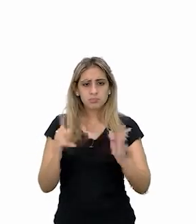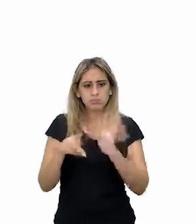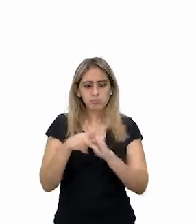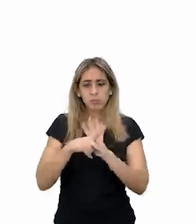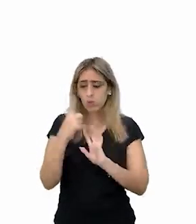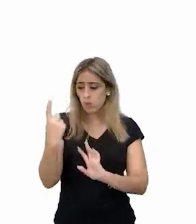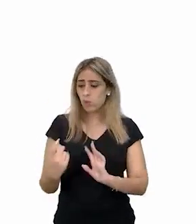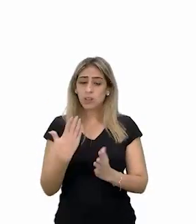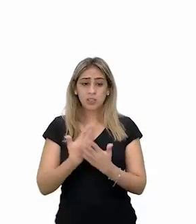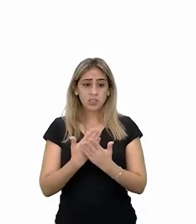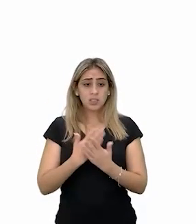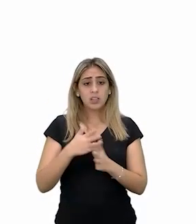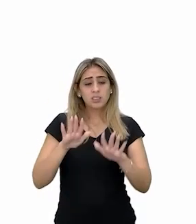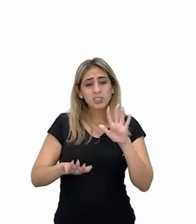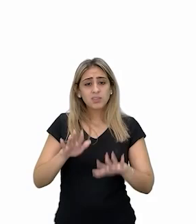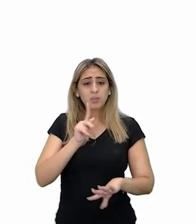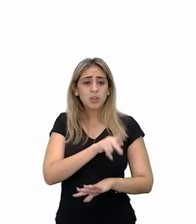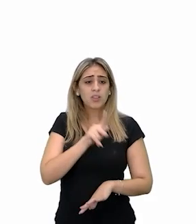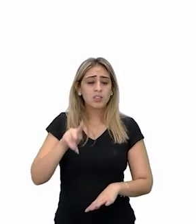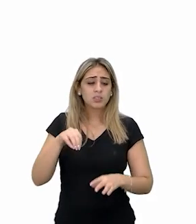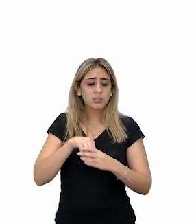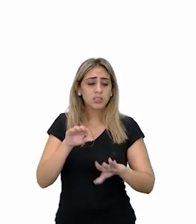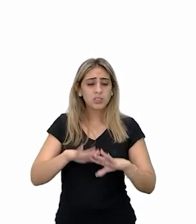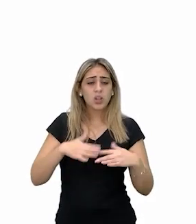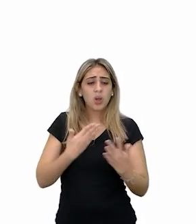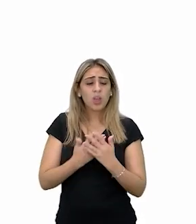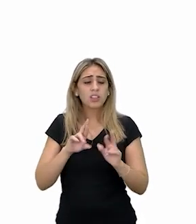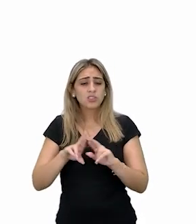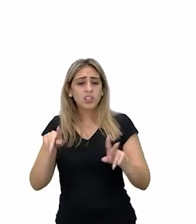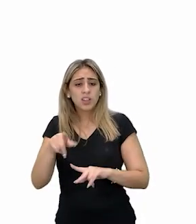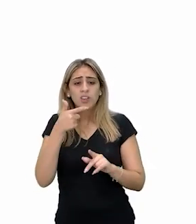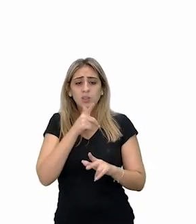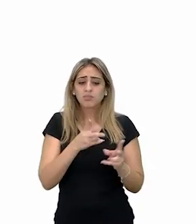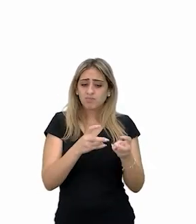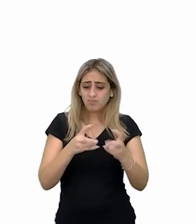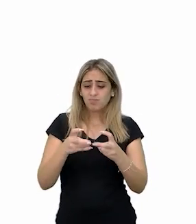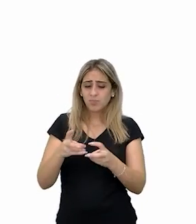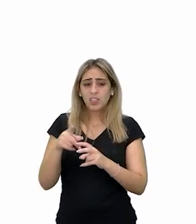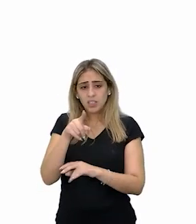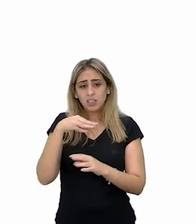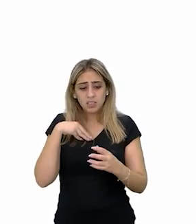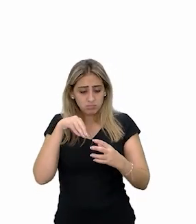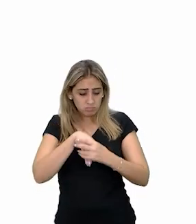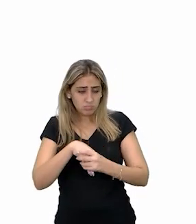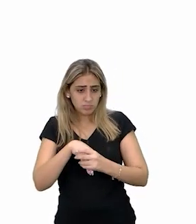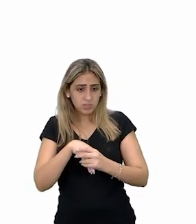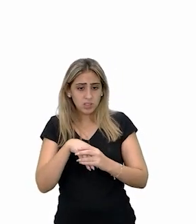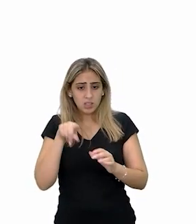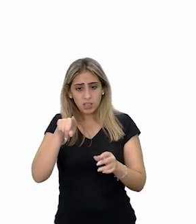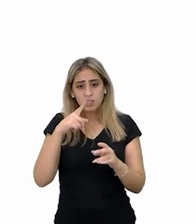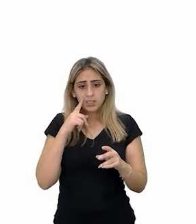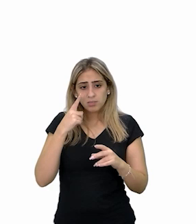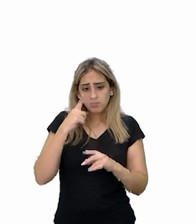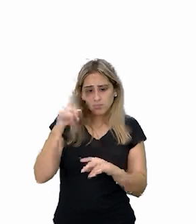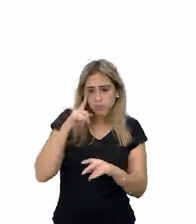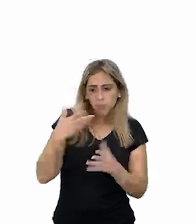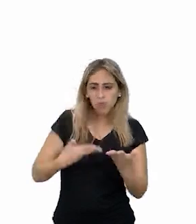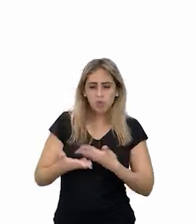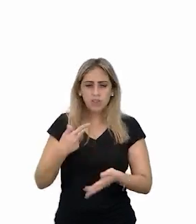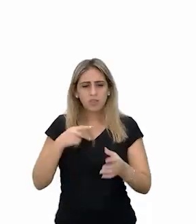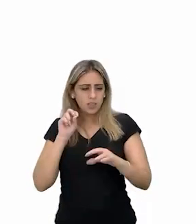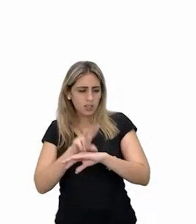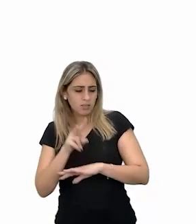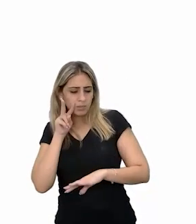uma única escola, às vezes o professor atua em escolas diferentes, ele vai conseguir perceber essa dupla possibilidade, ele vai entrar